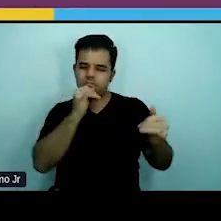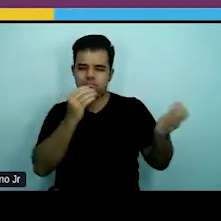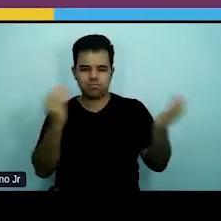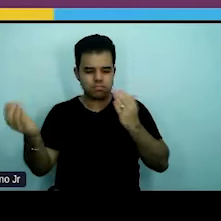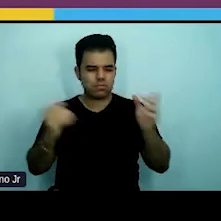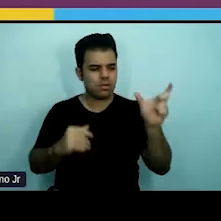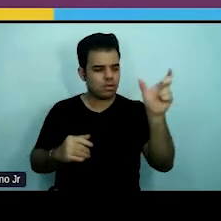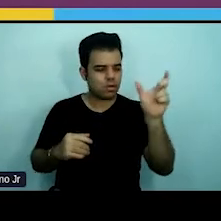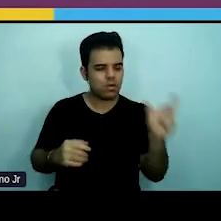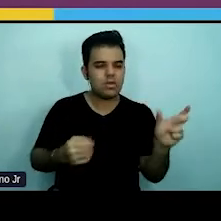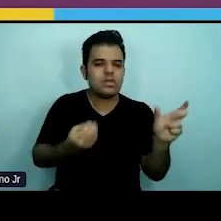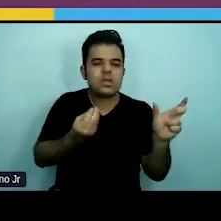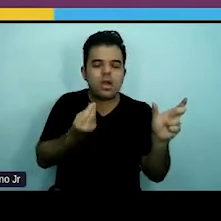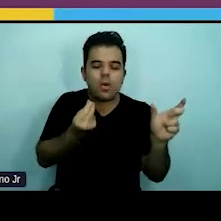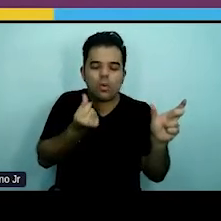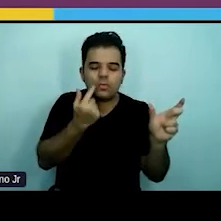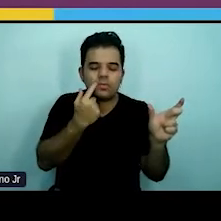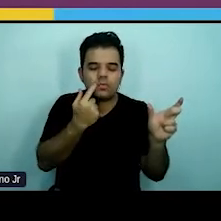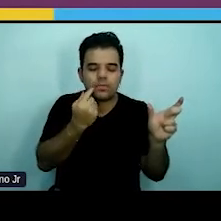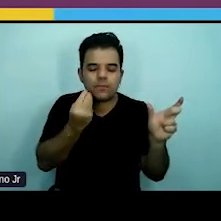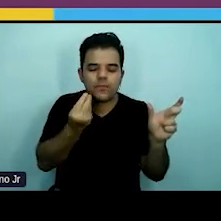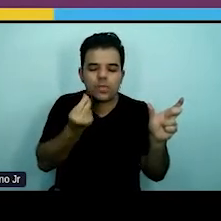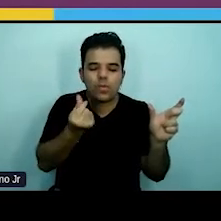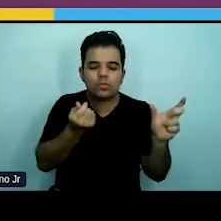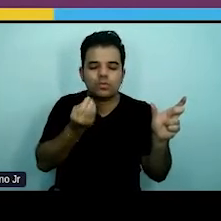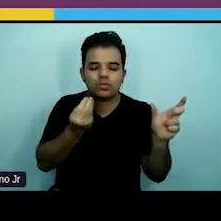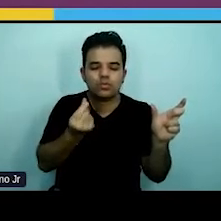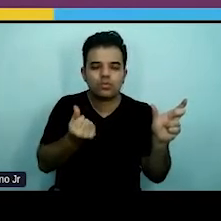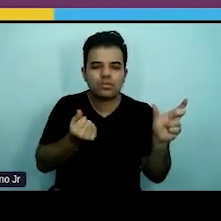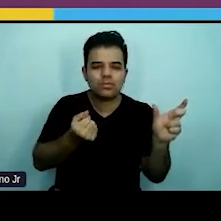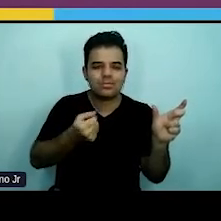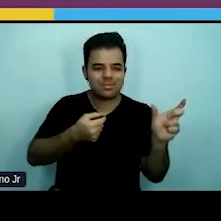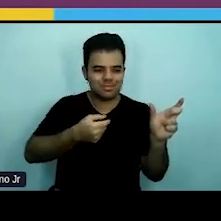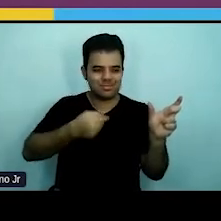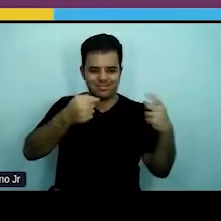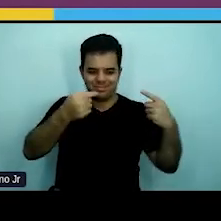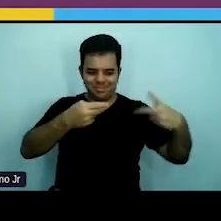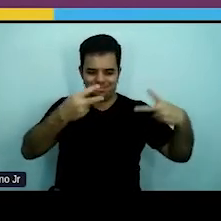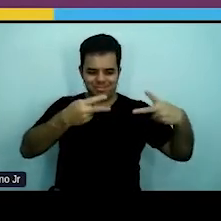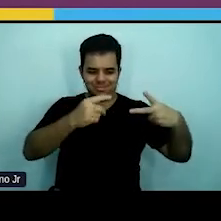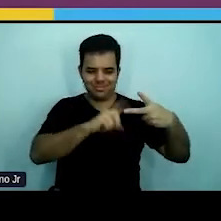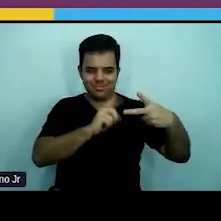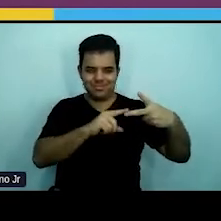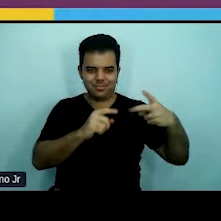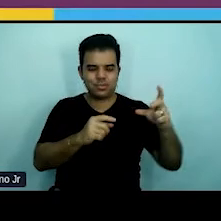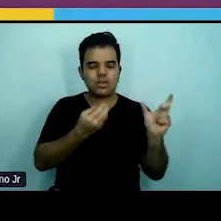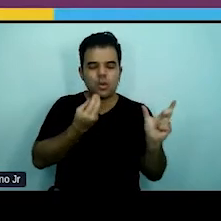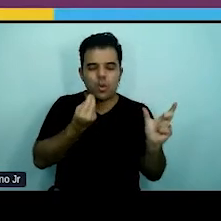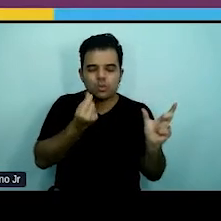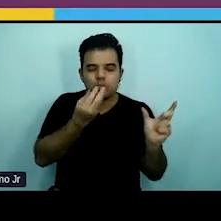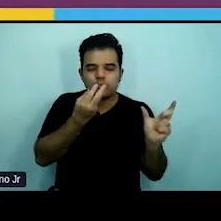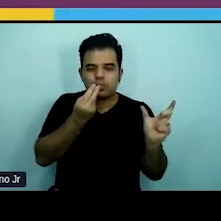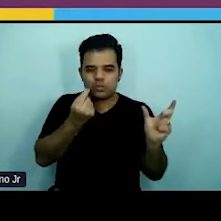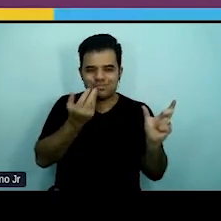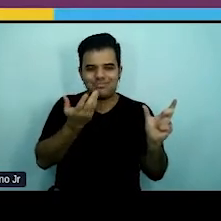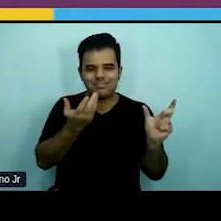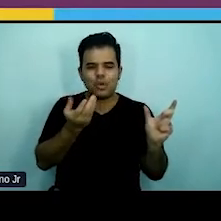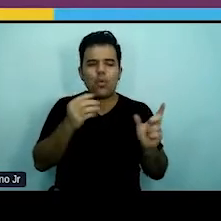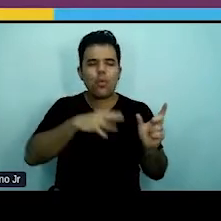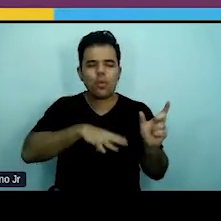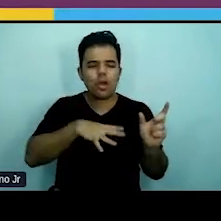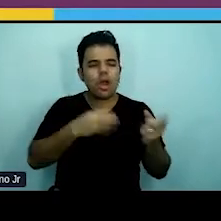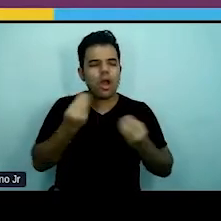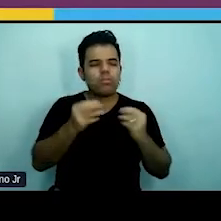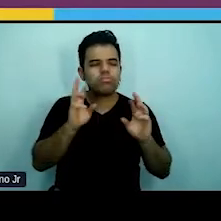que a gente chega a essa conclusão, né, na língua portuguesa de que existe essa diferença entre essas duas palavras. Bom,